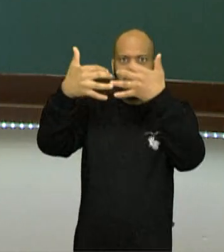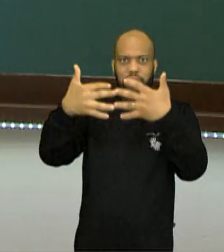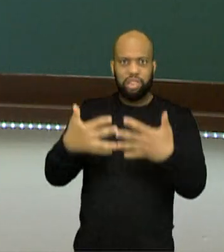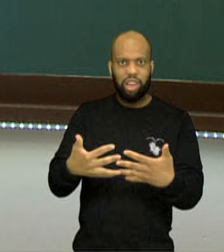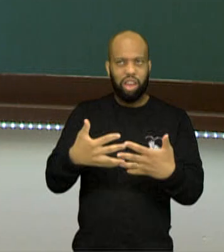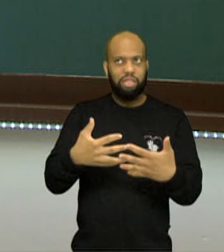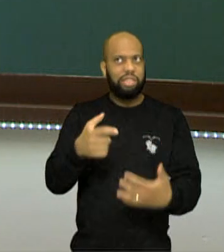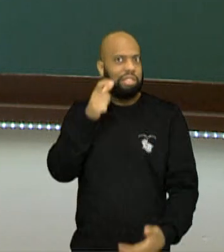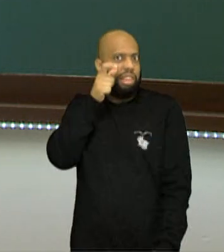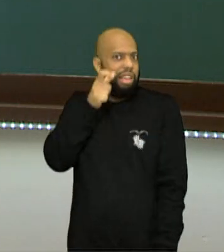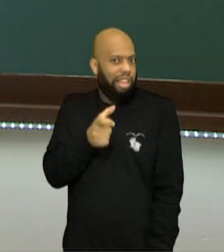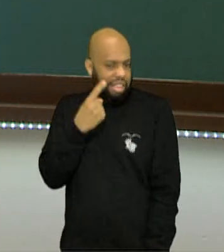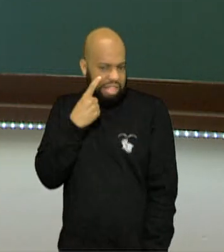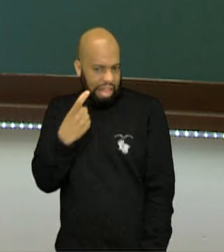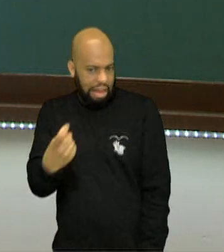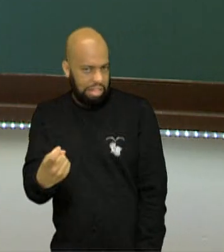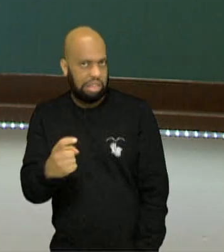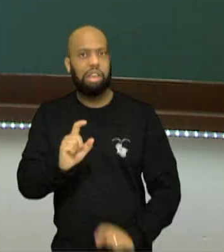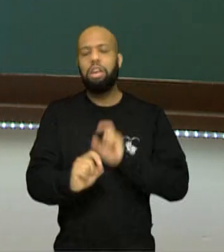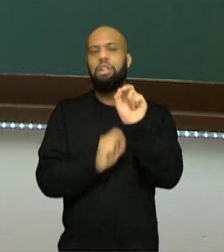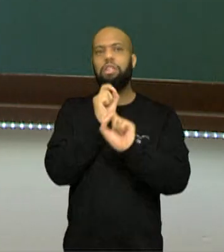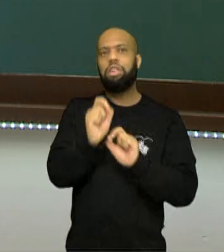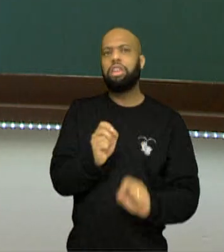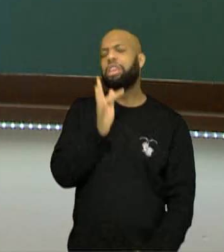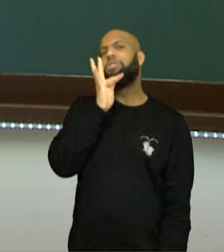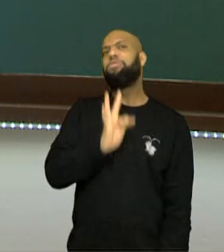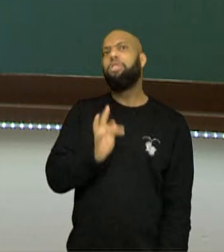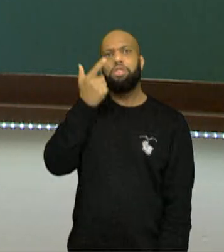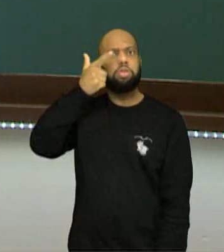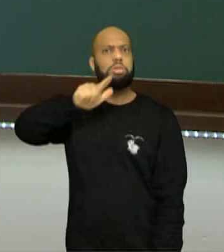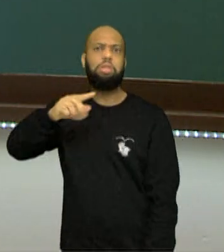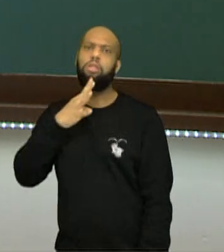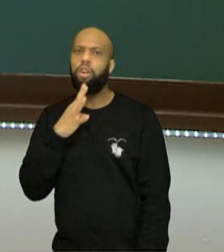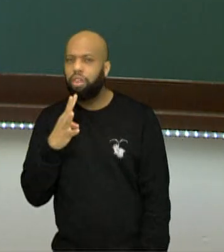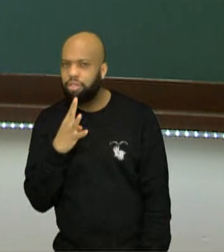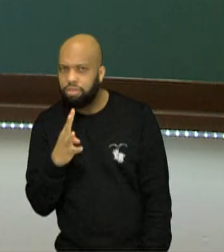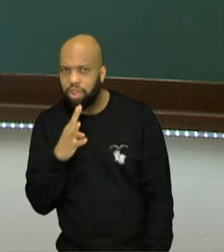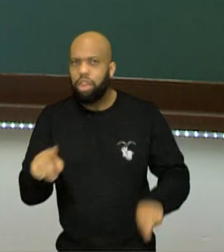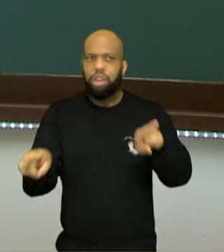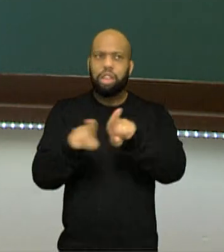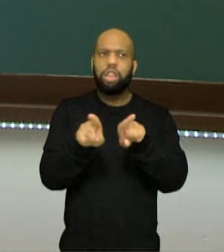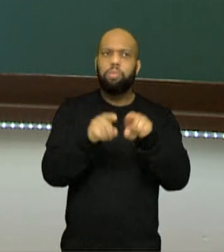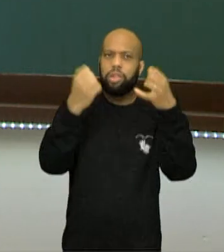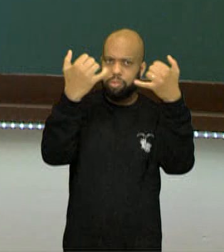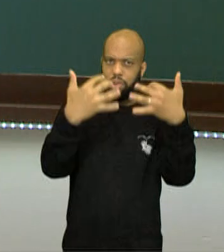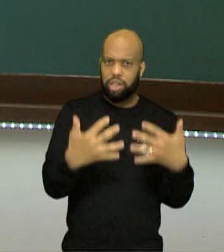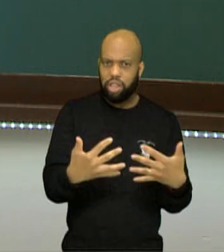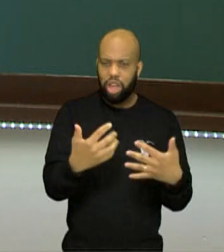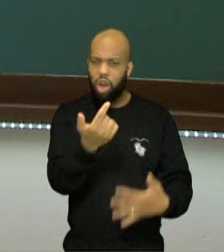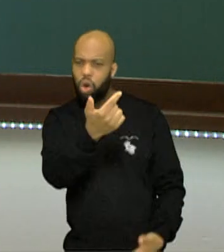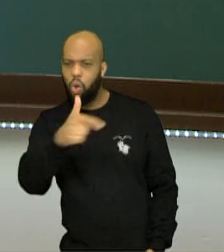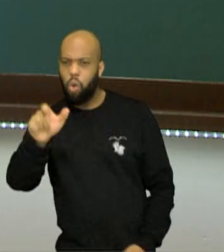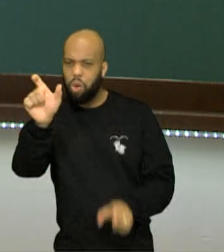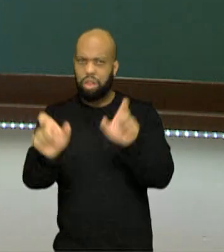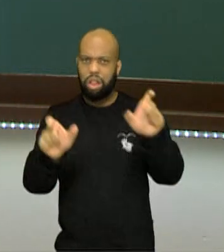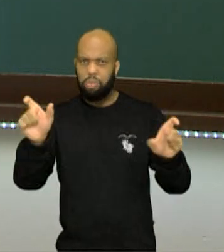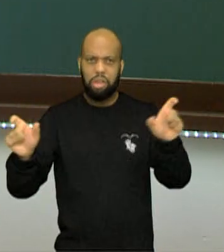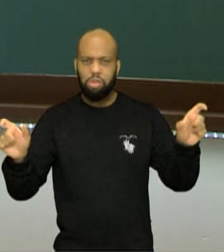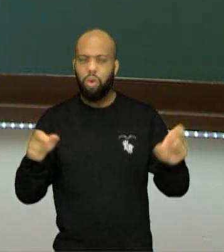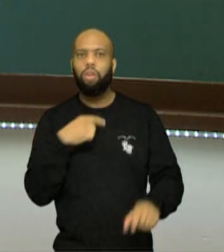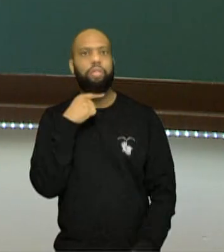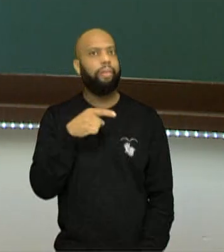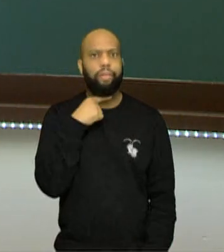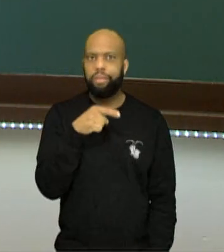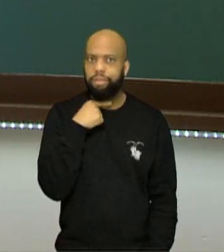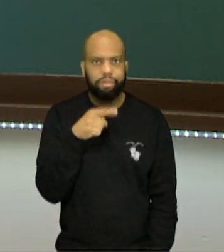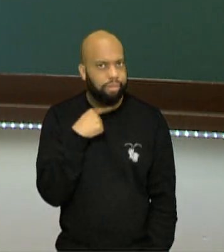tão interessante? O que Freud é capaz de conhecer, de explicar que outras pessoas